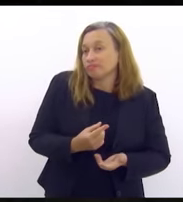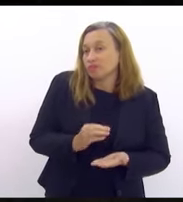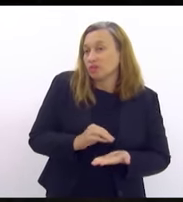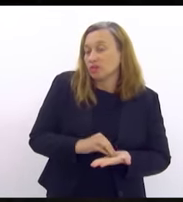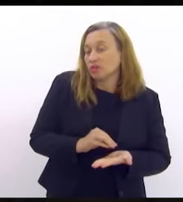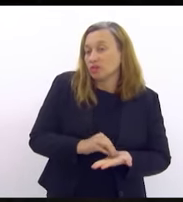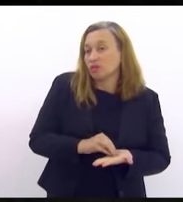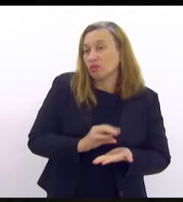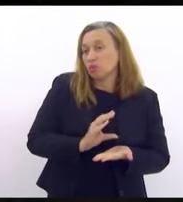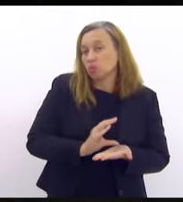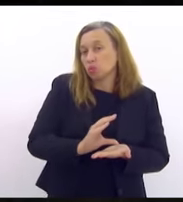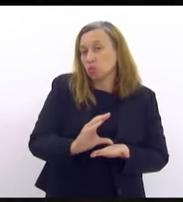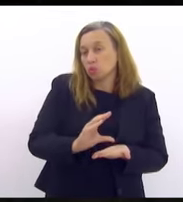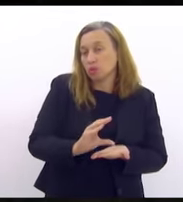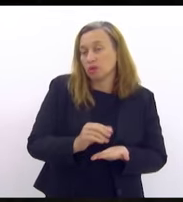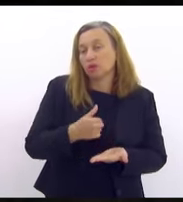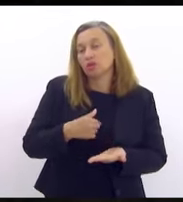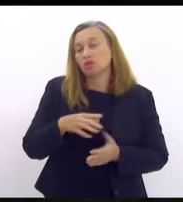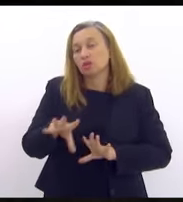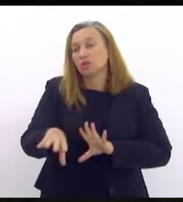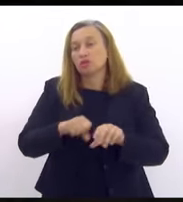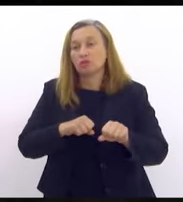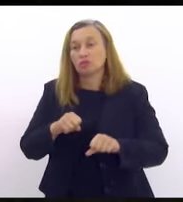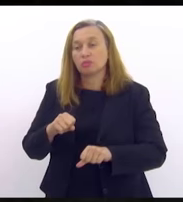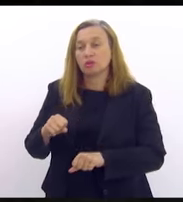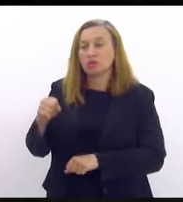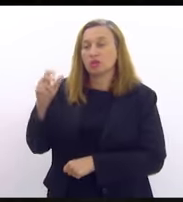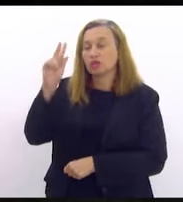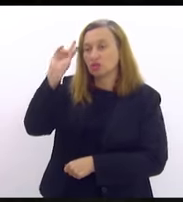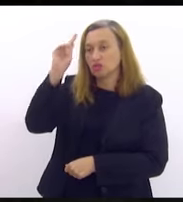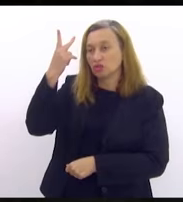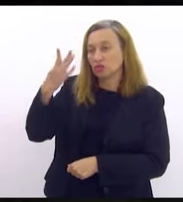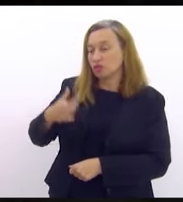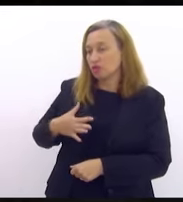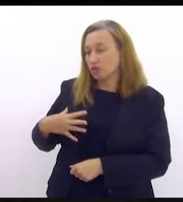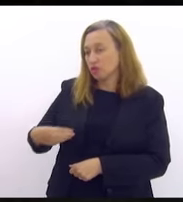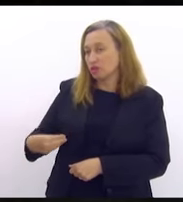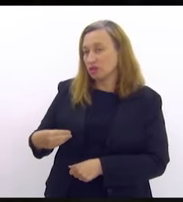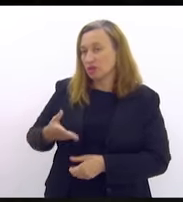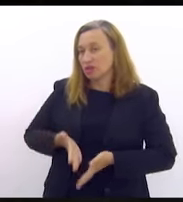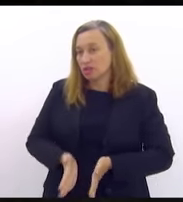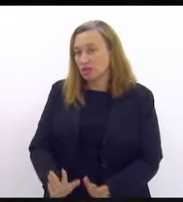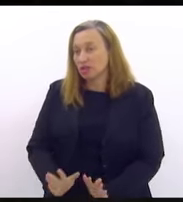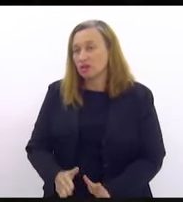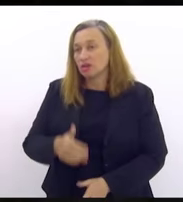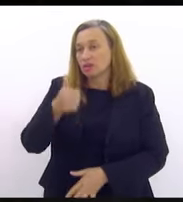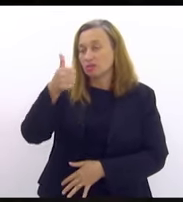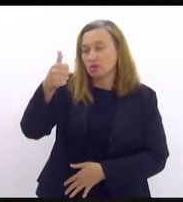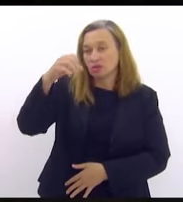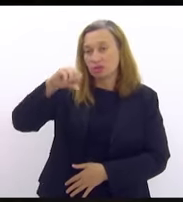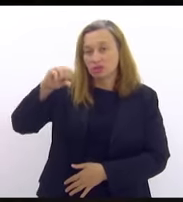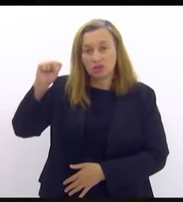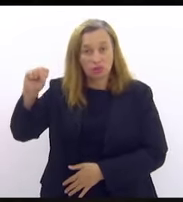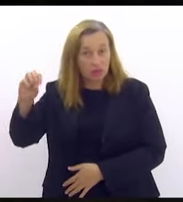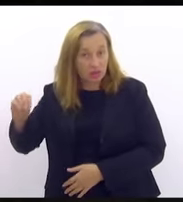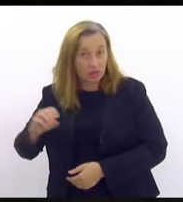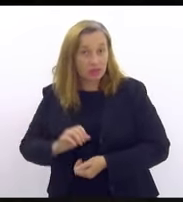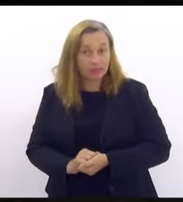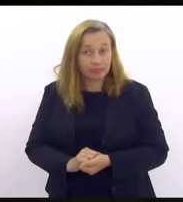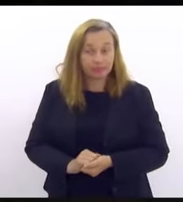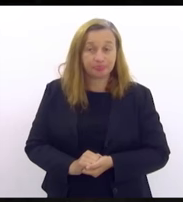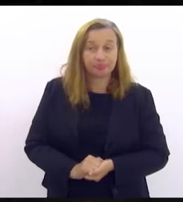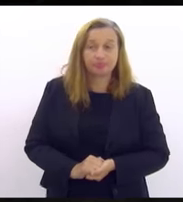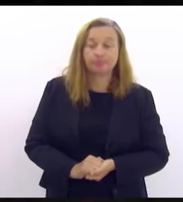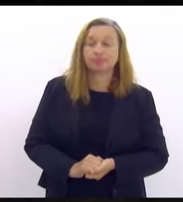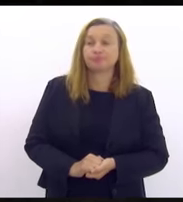financeiro quando eu me formei em História Meu filho nasceu aqui 1980 e